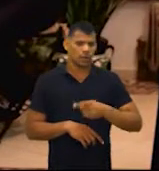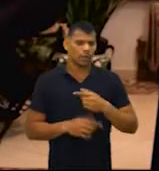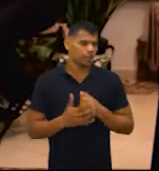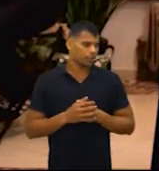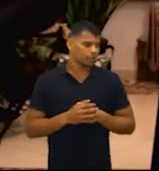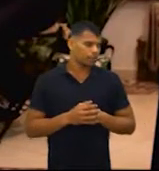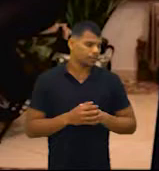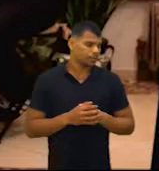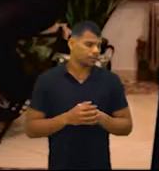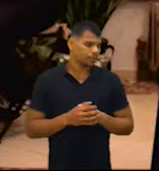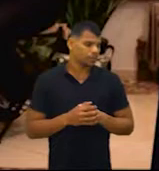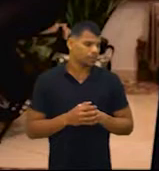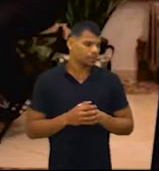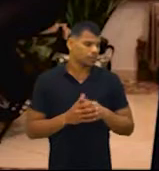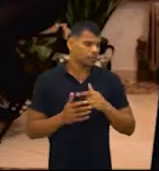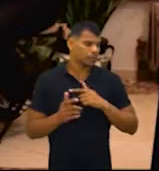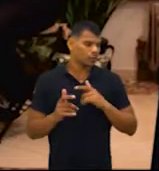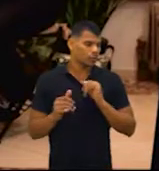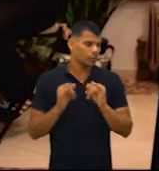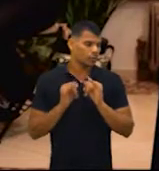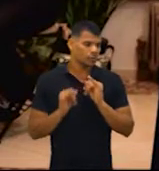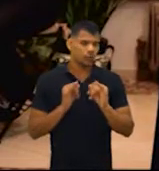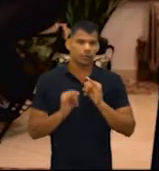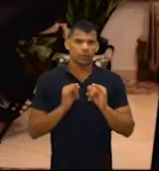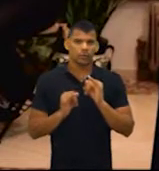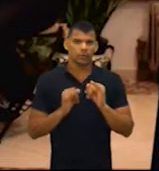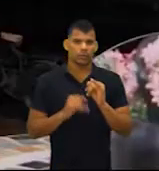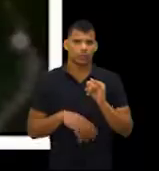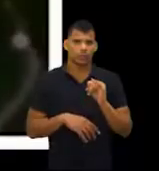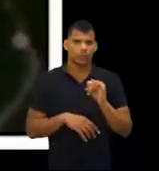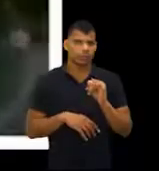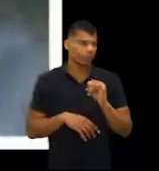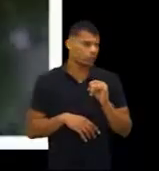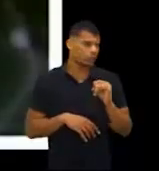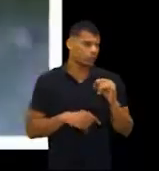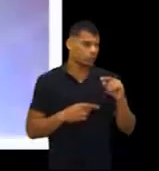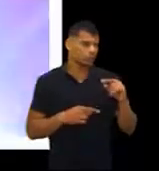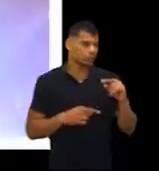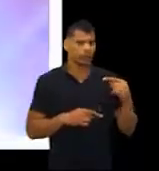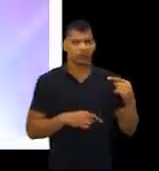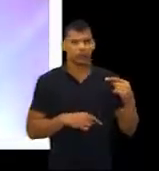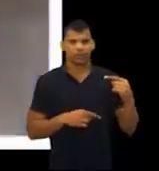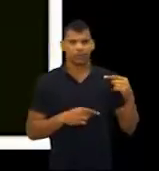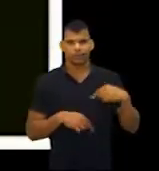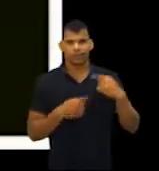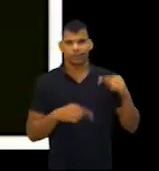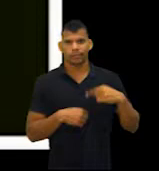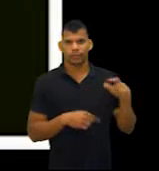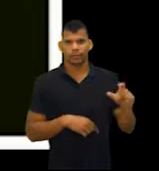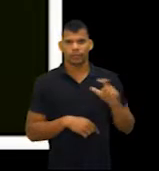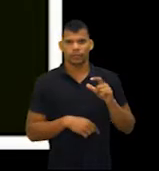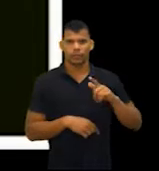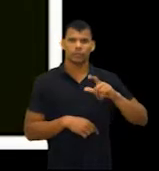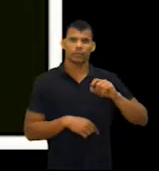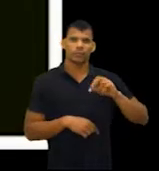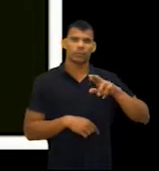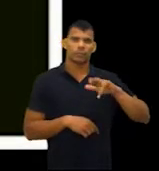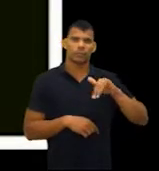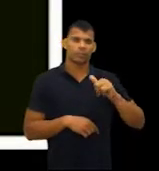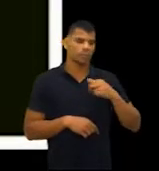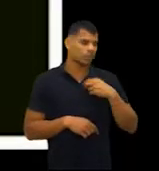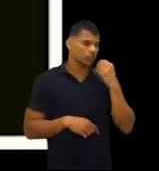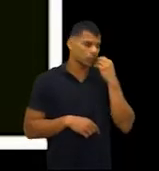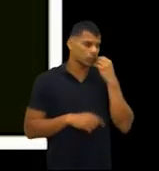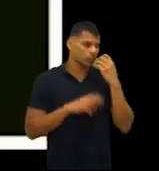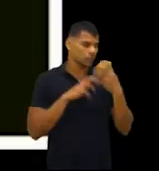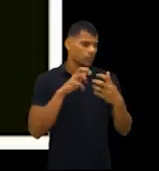vaia orquestrada, porque tinha muito mais pessoas, 120 mil, 110 mil. Falei, eu quero, não, 80 mil. Eu quero uma vaga de 80 mil pessoas, na hora que eu me apresentei, era